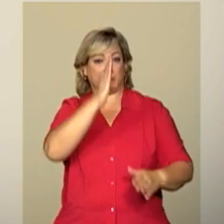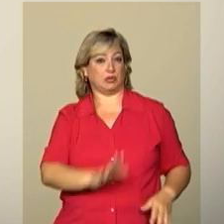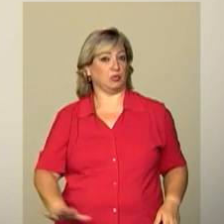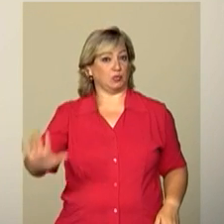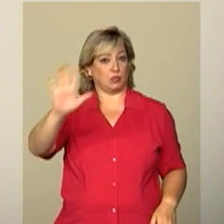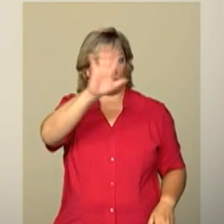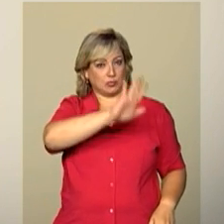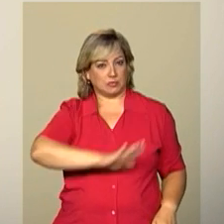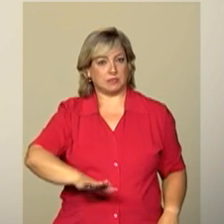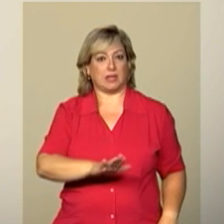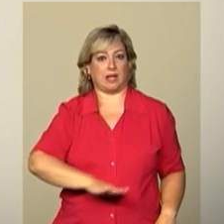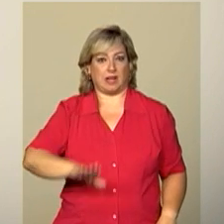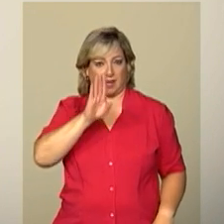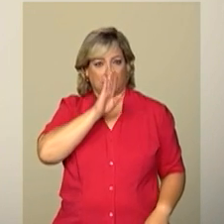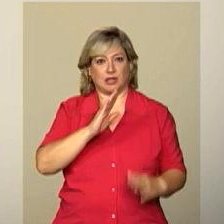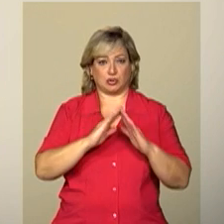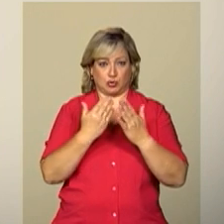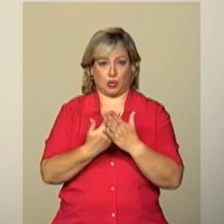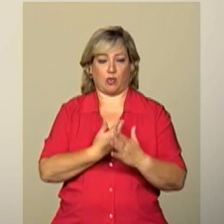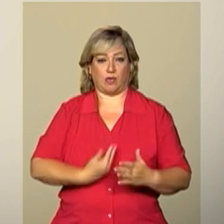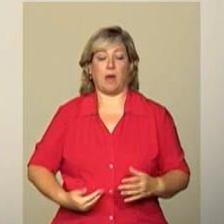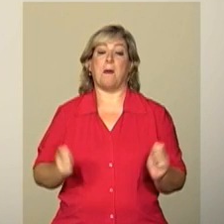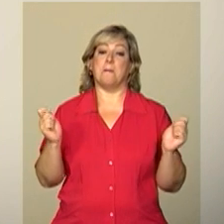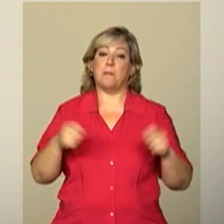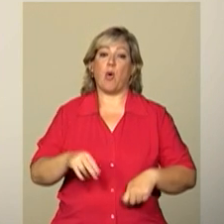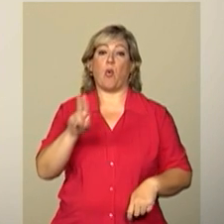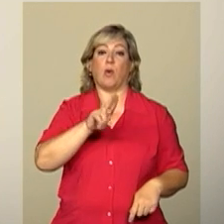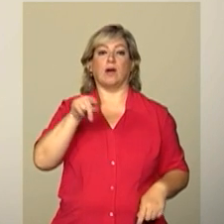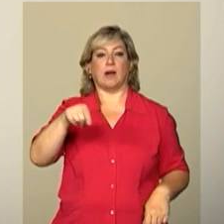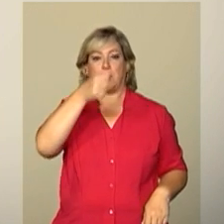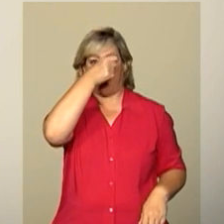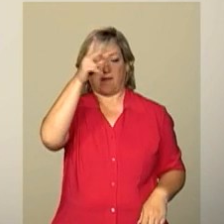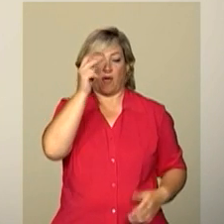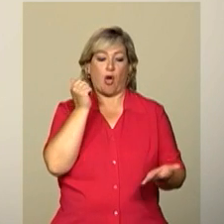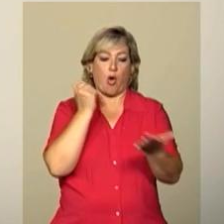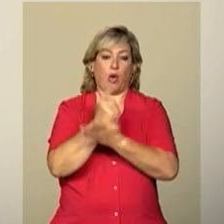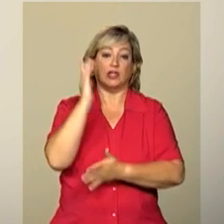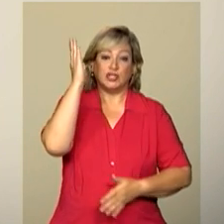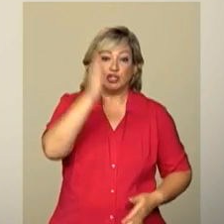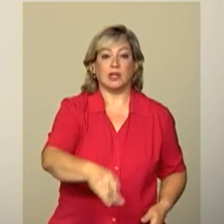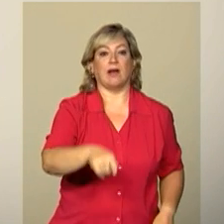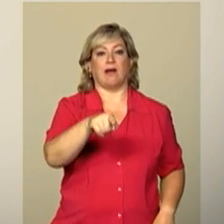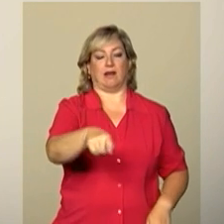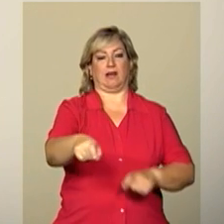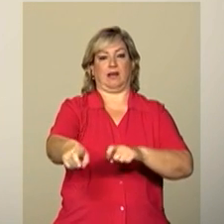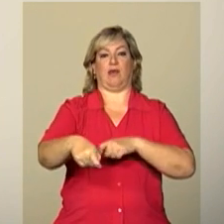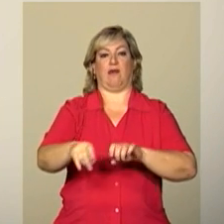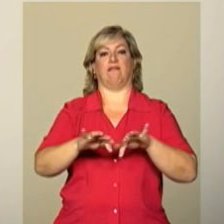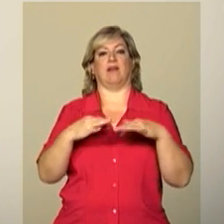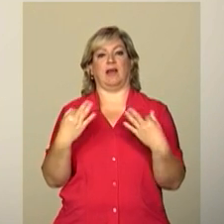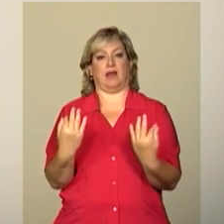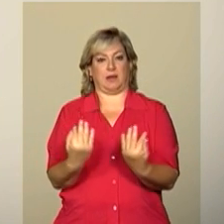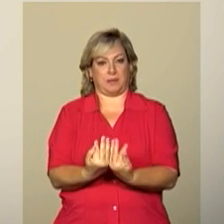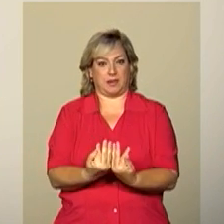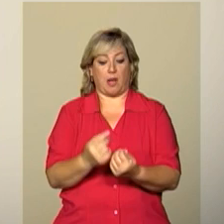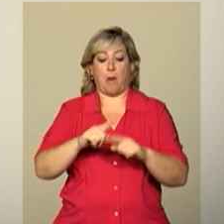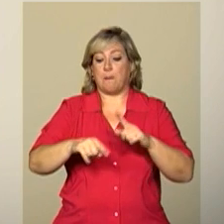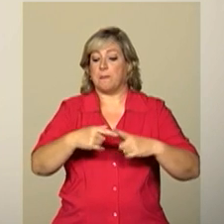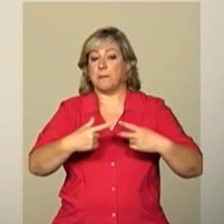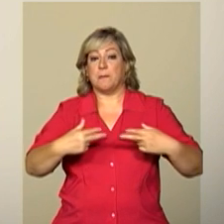podem ser usados pelas prefeituras para comprar diretamente da Agricultura Familiar os